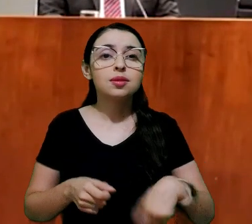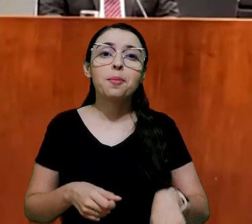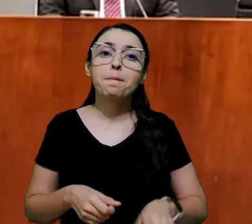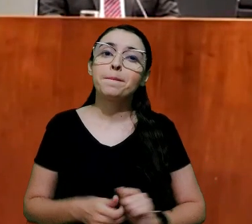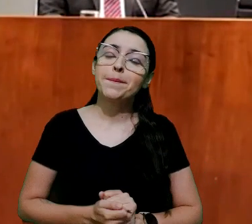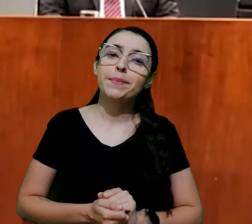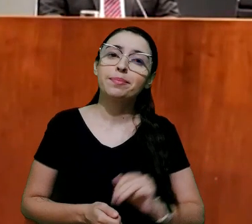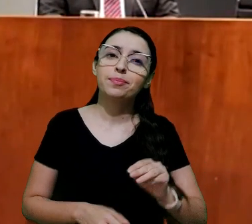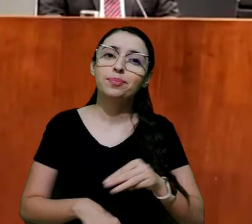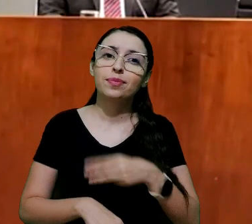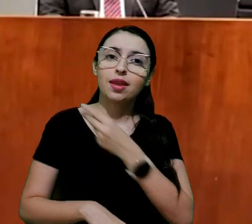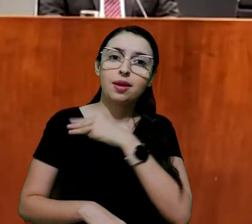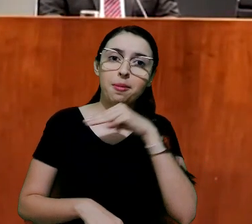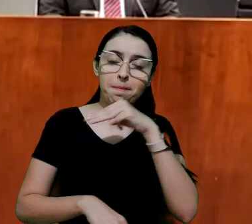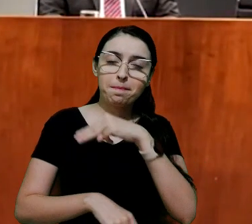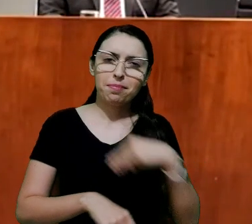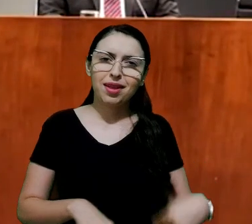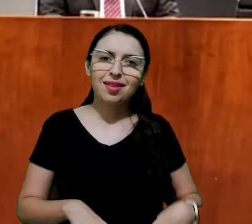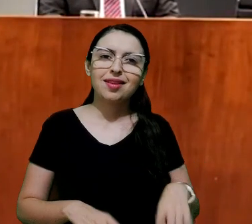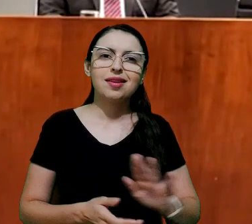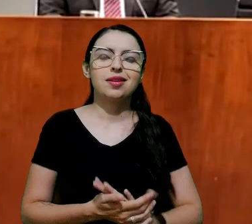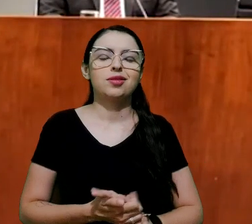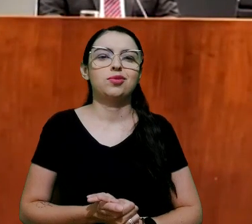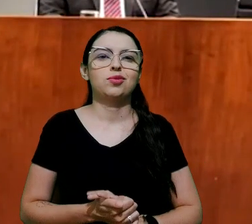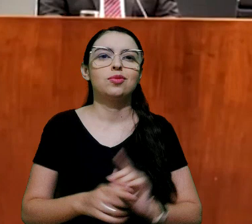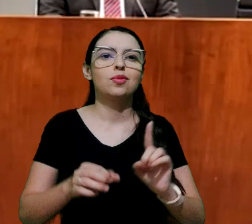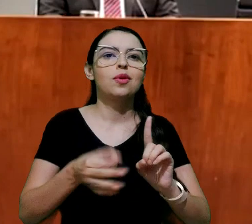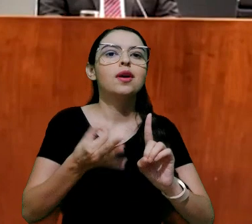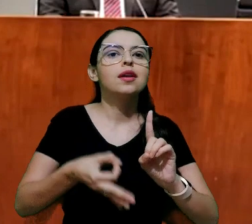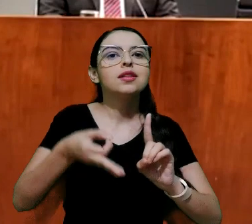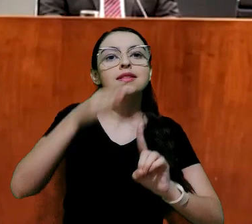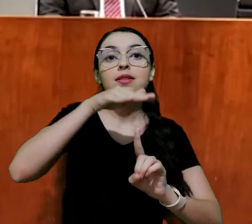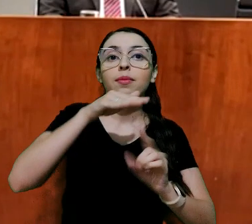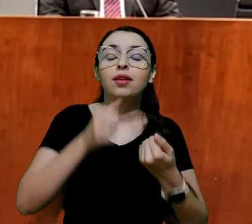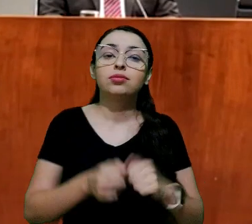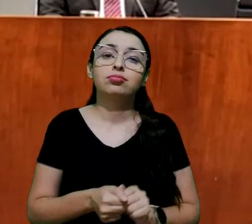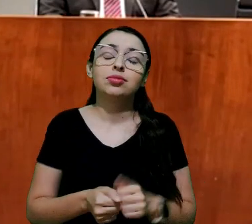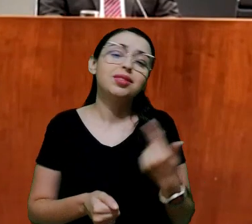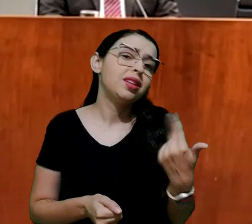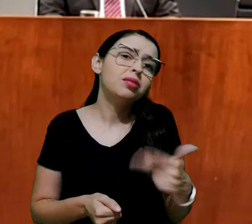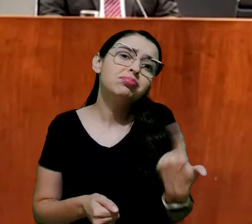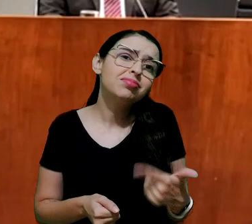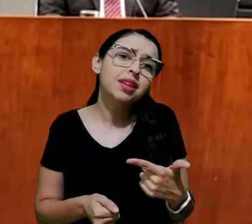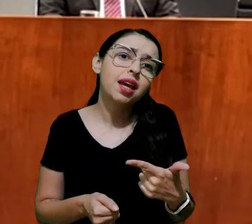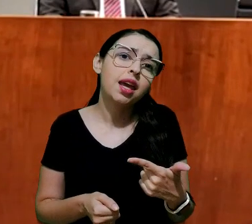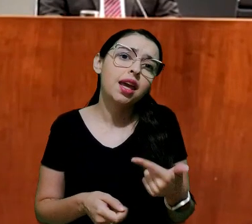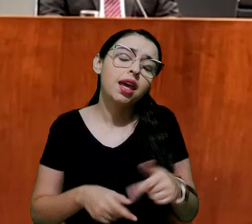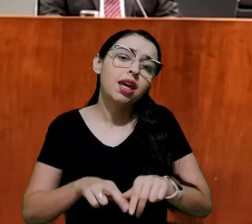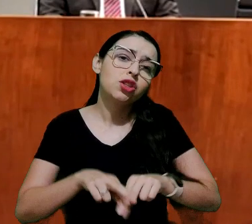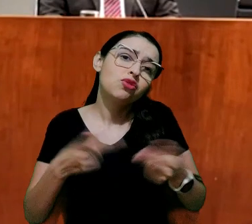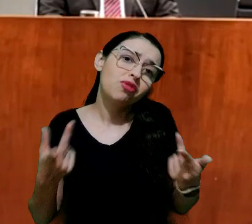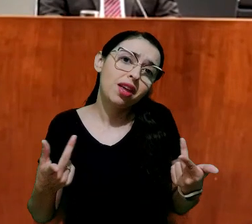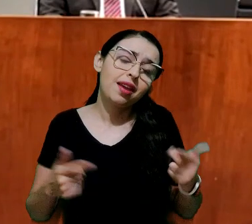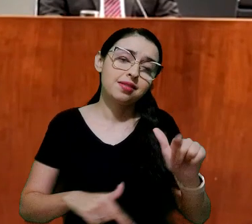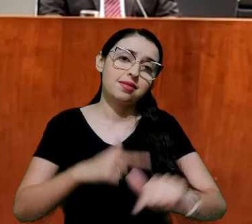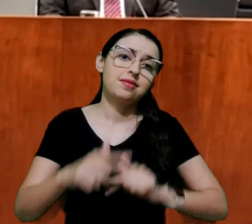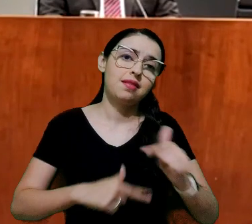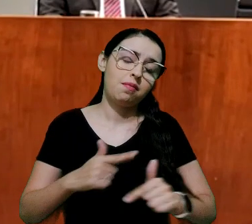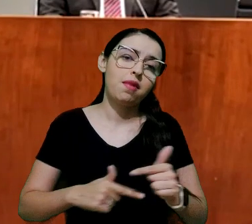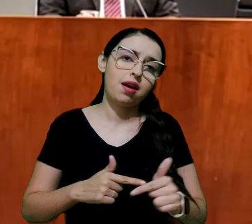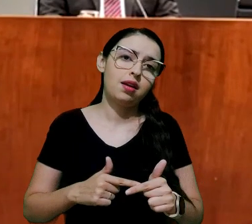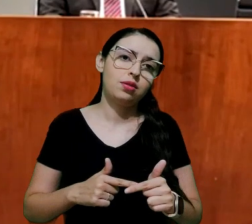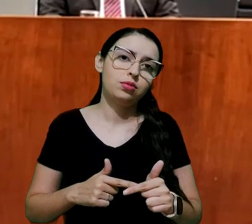desembargadores, nós não temos outra função a dar para a sociedade civil senão a